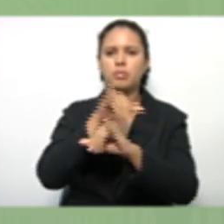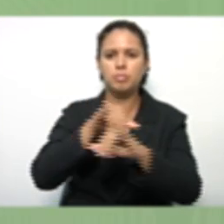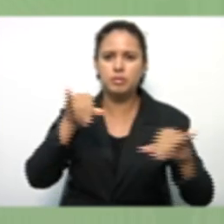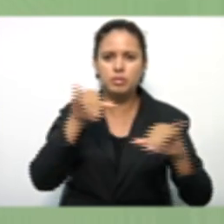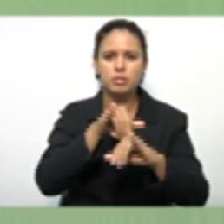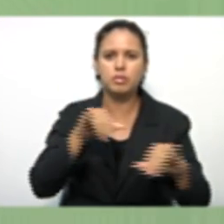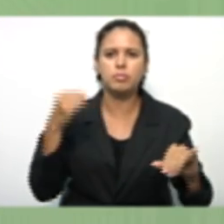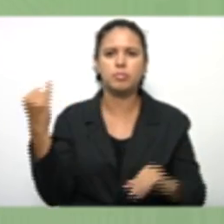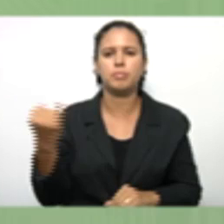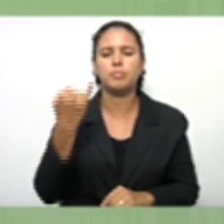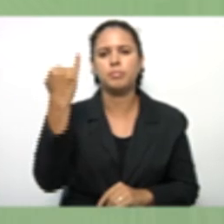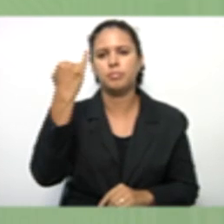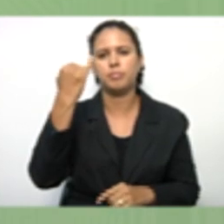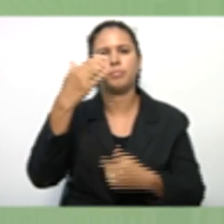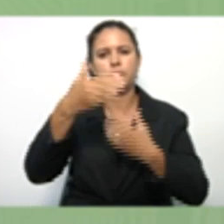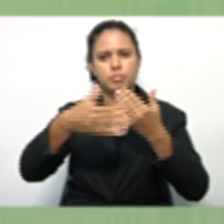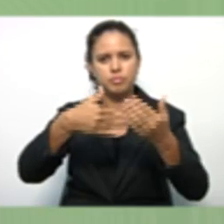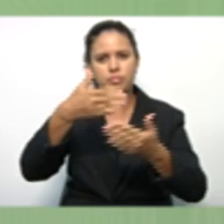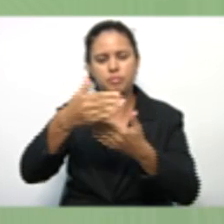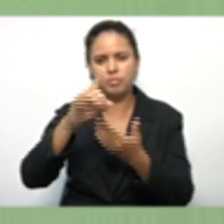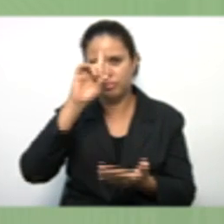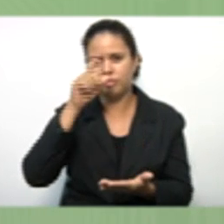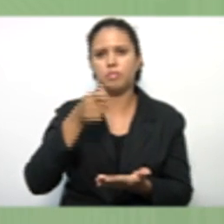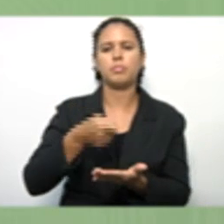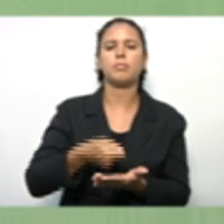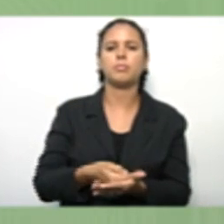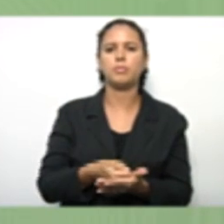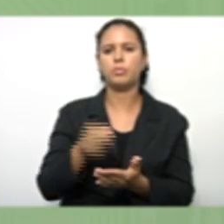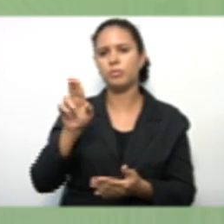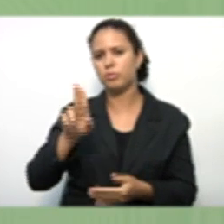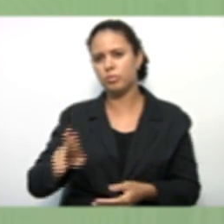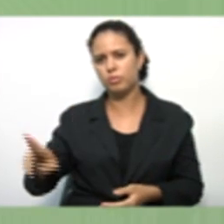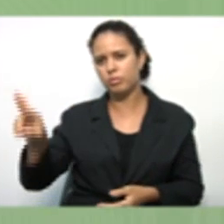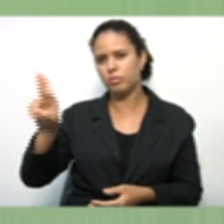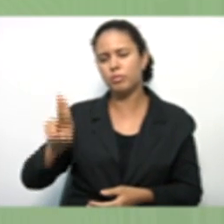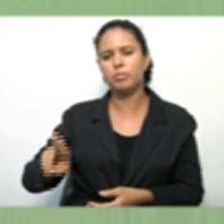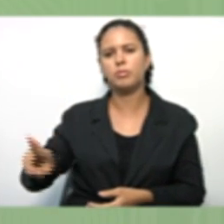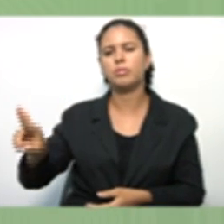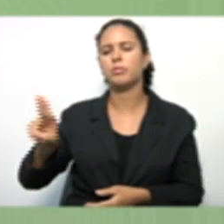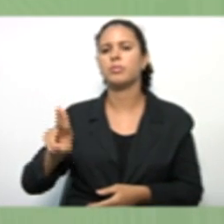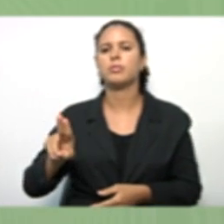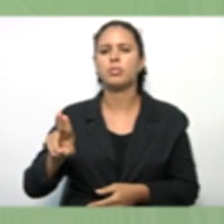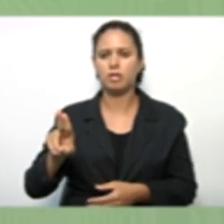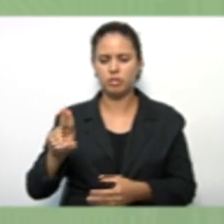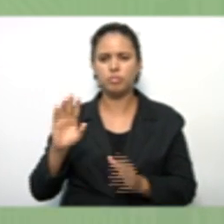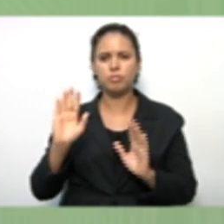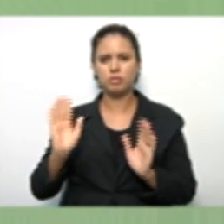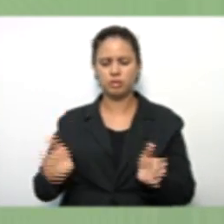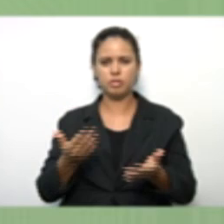para a tomada de decisão tanto dos usuários, né, que nós estudamos na aula,